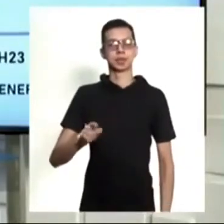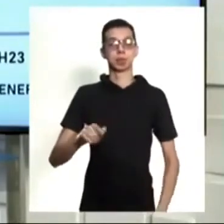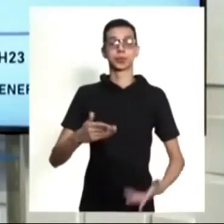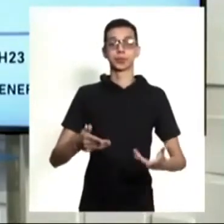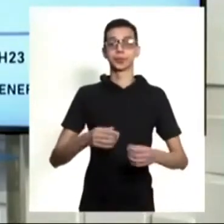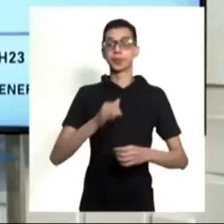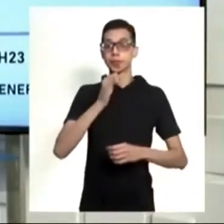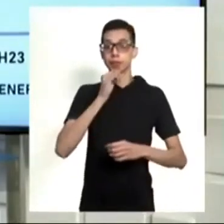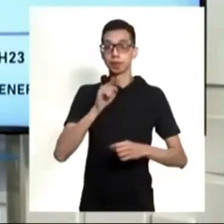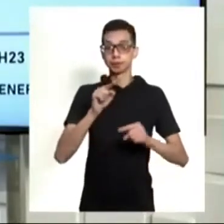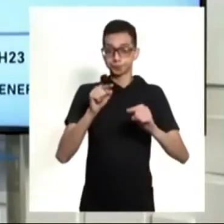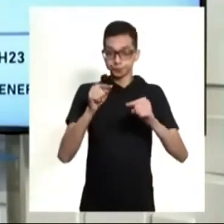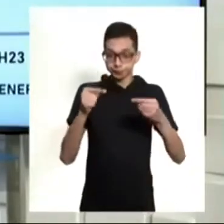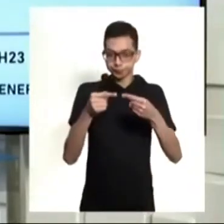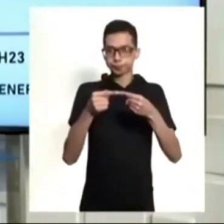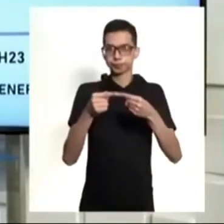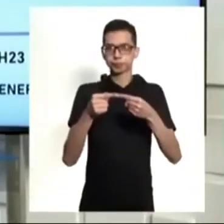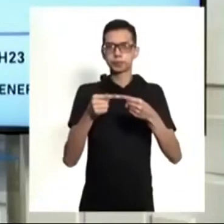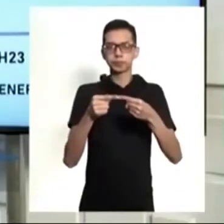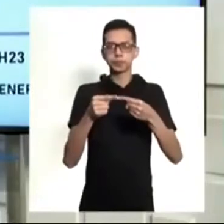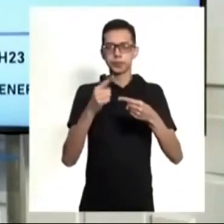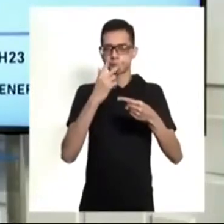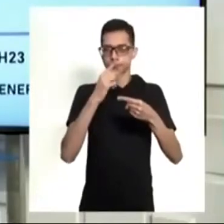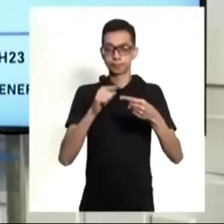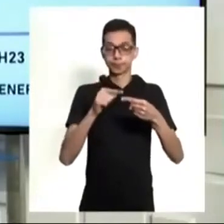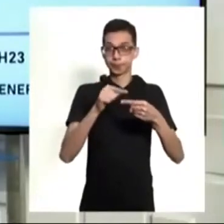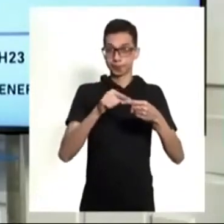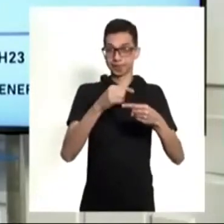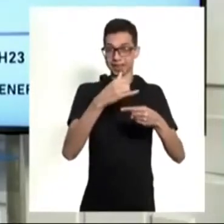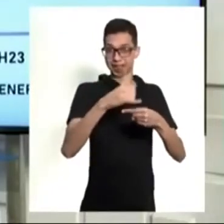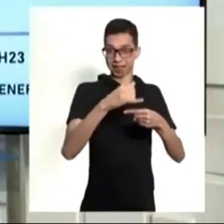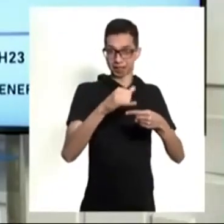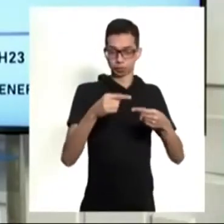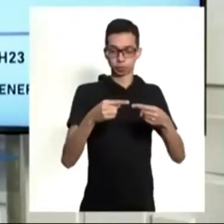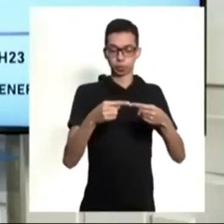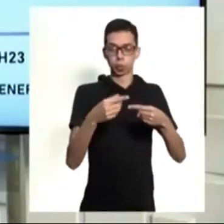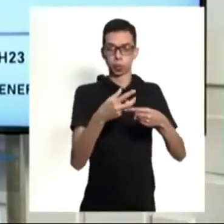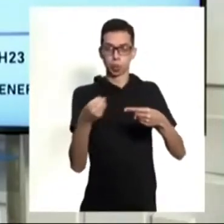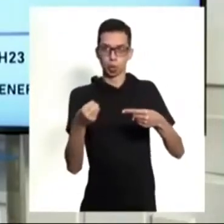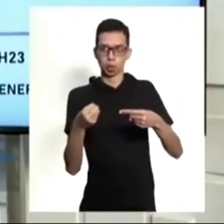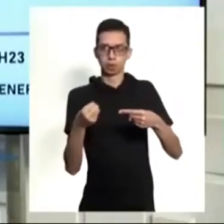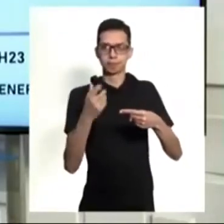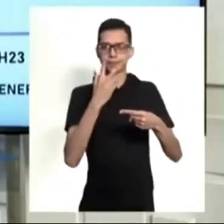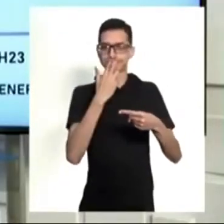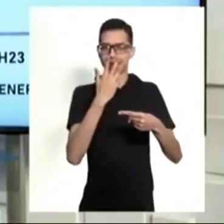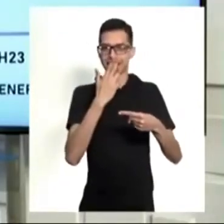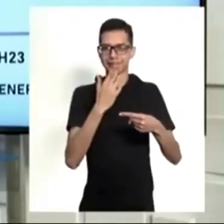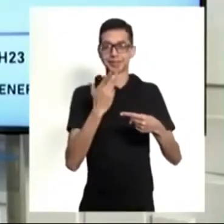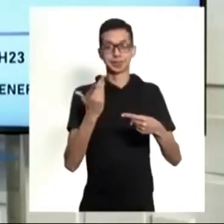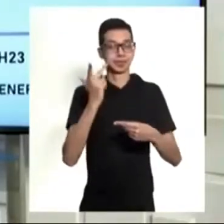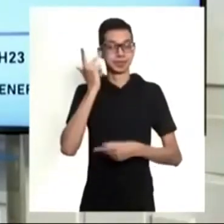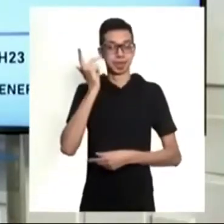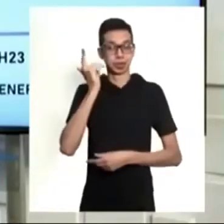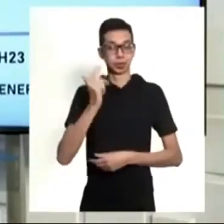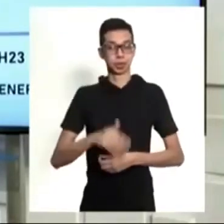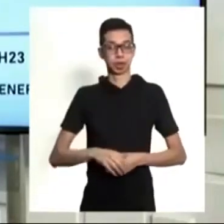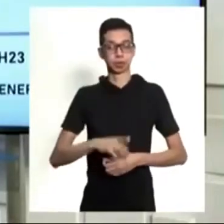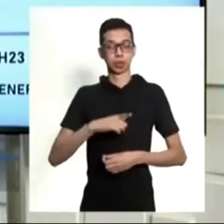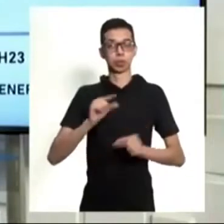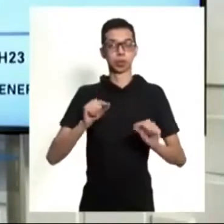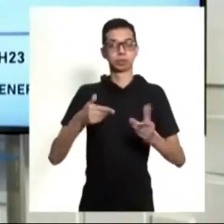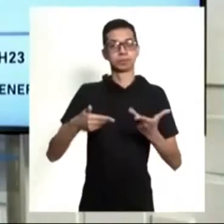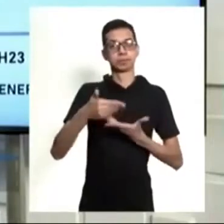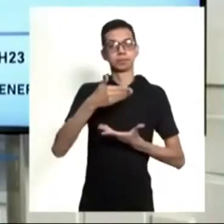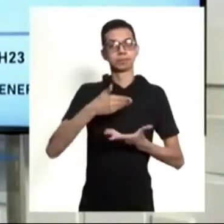liga um metalzinho no outro, um metal perde elétrons para o outro. Certo? E acontece um fluxo natural de elétrons de um para o outro. Por quê?